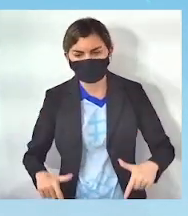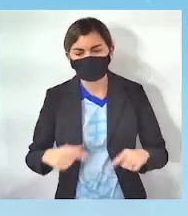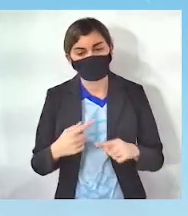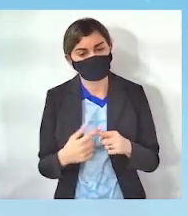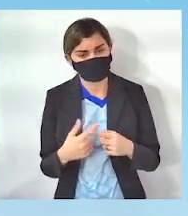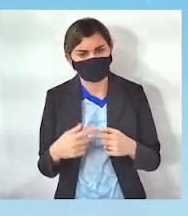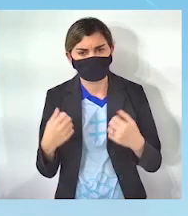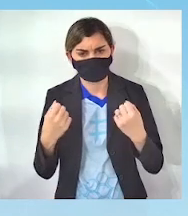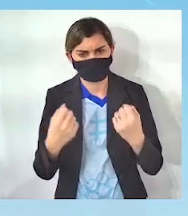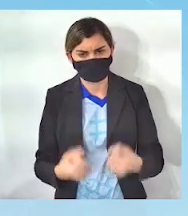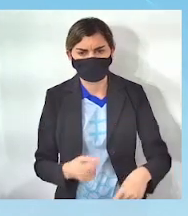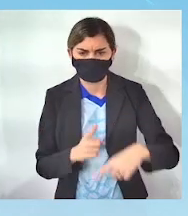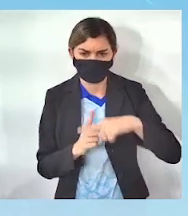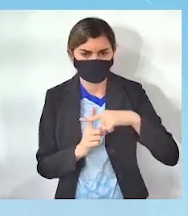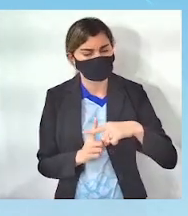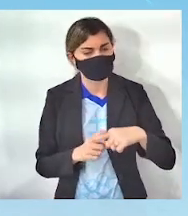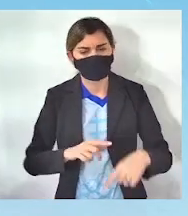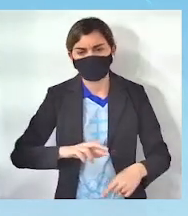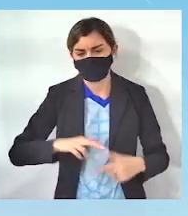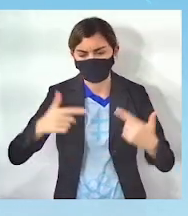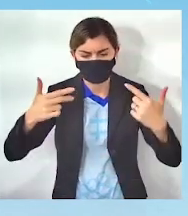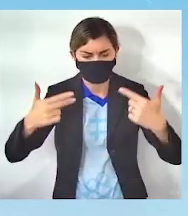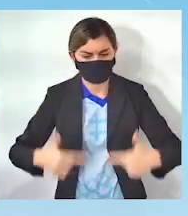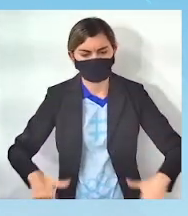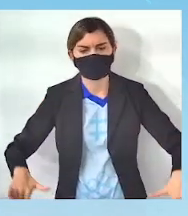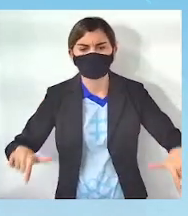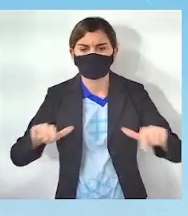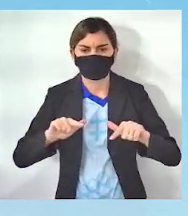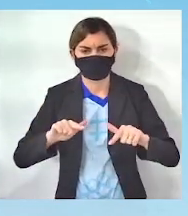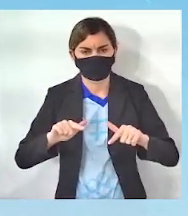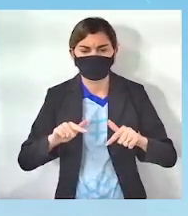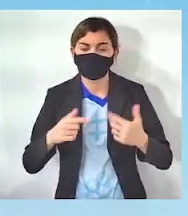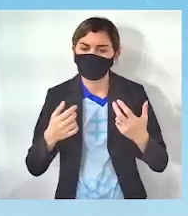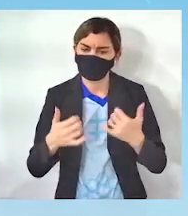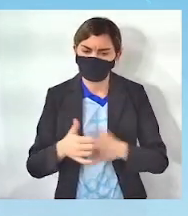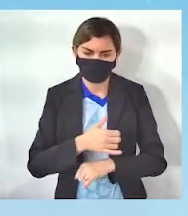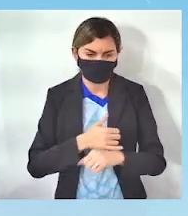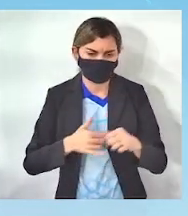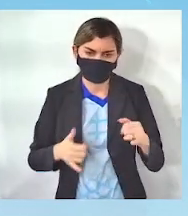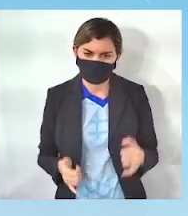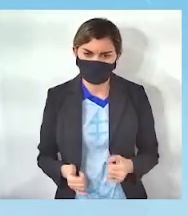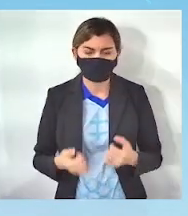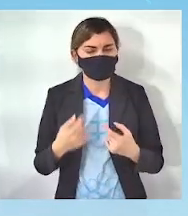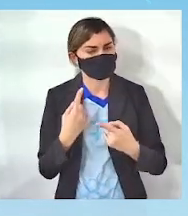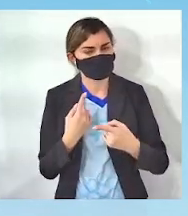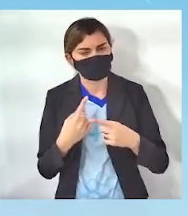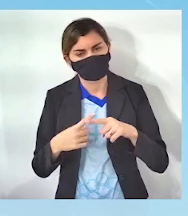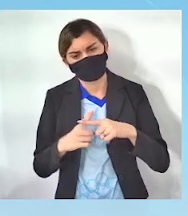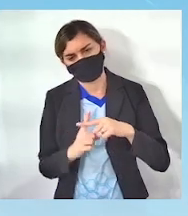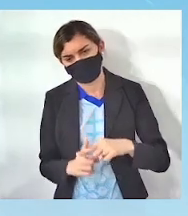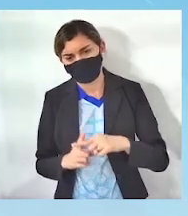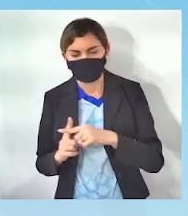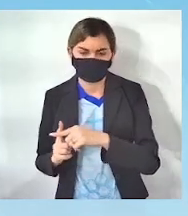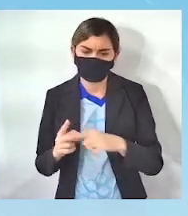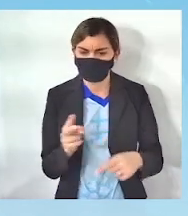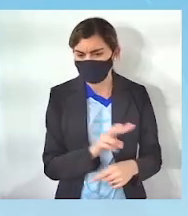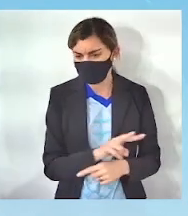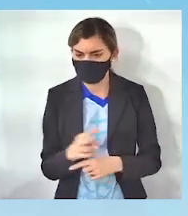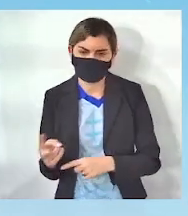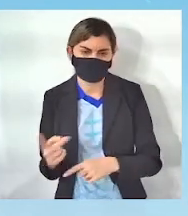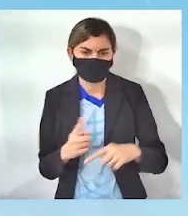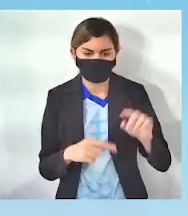as cargas positivas neutralizam, do ponto de vista elétrico, as cargas positivas e vice-versa, né?